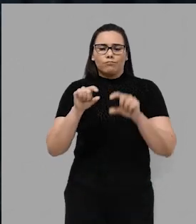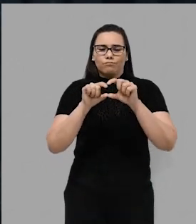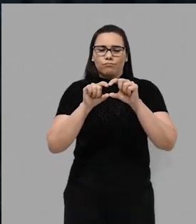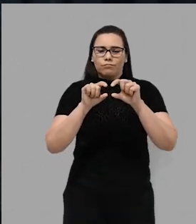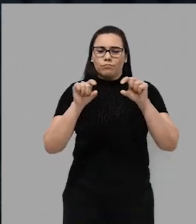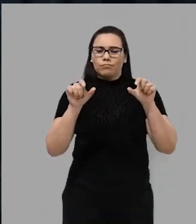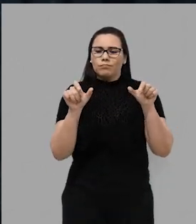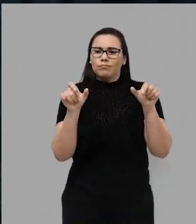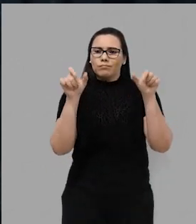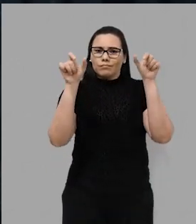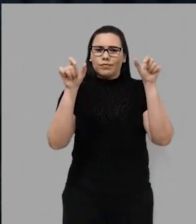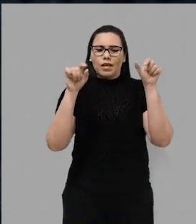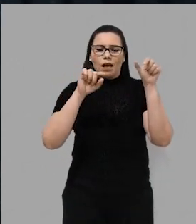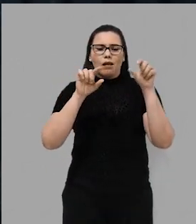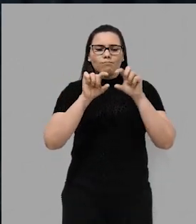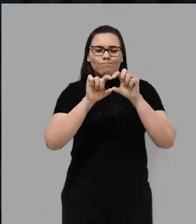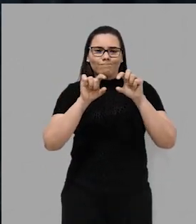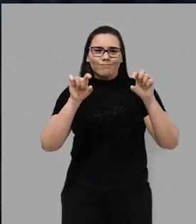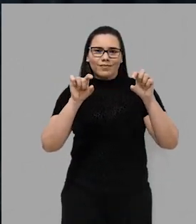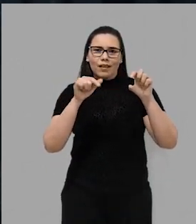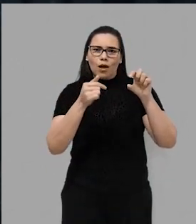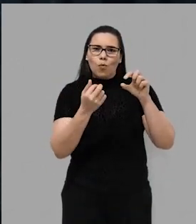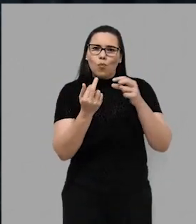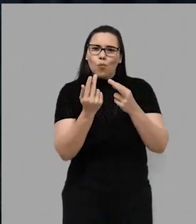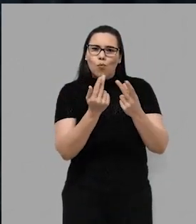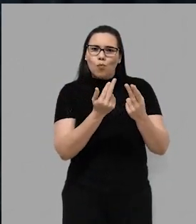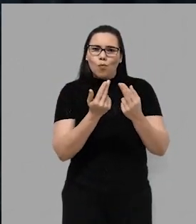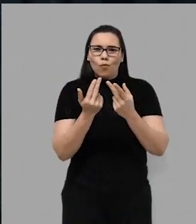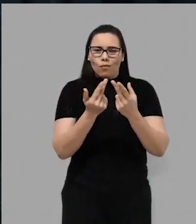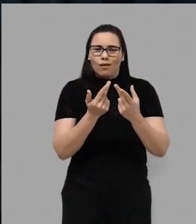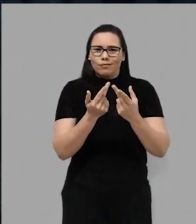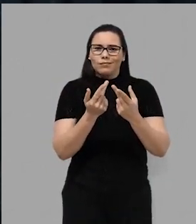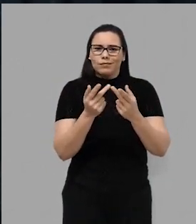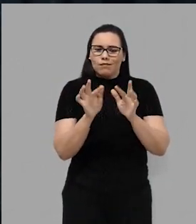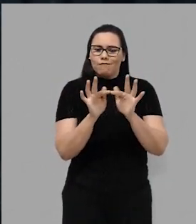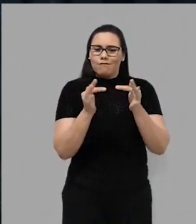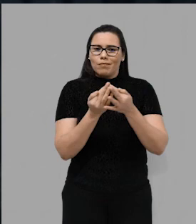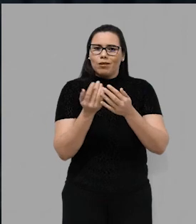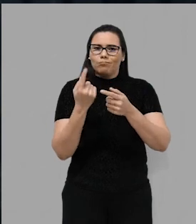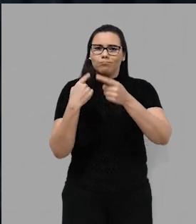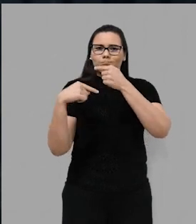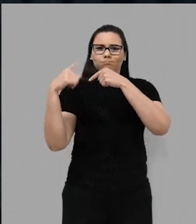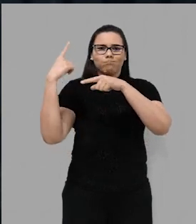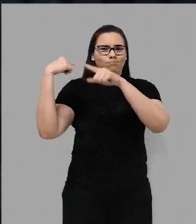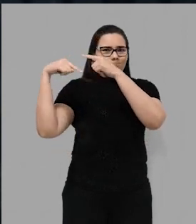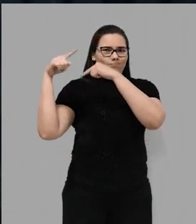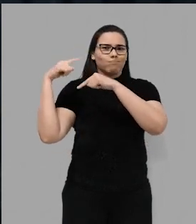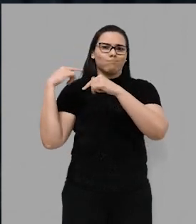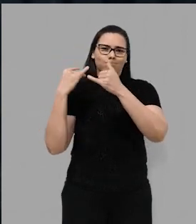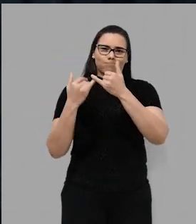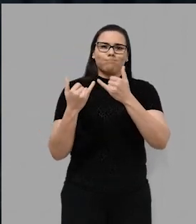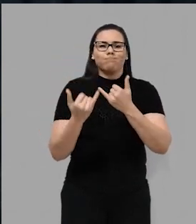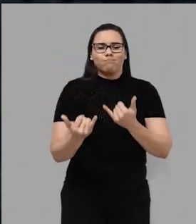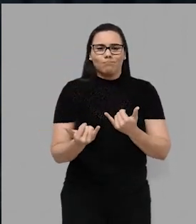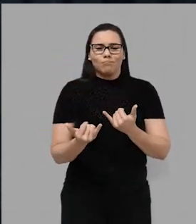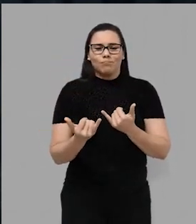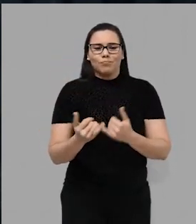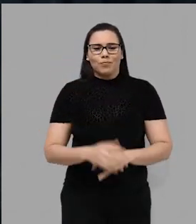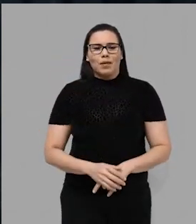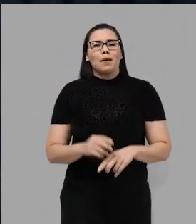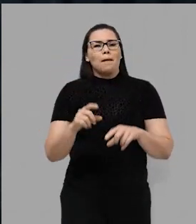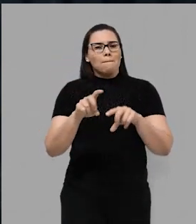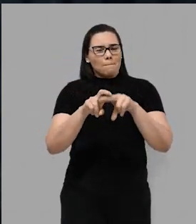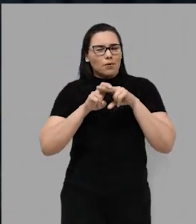eles descendem de um mesmo ancestral comum. E por serem de um mesmo ancestral comum, eles compartilham